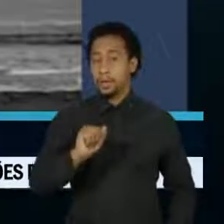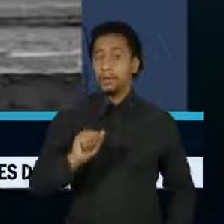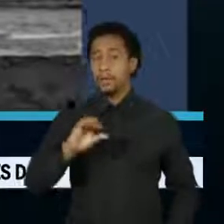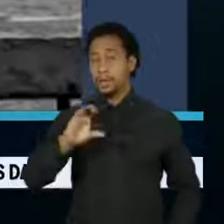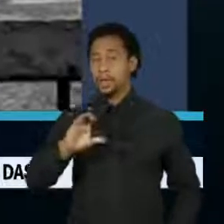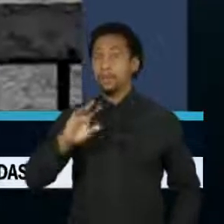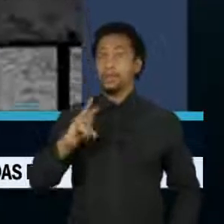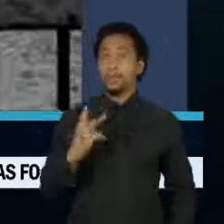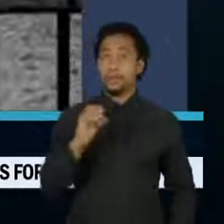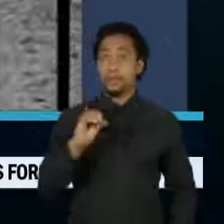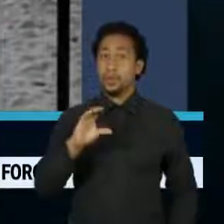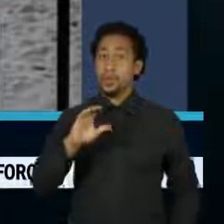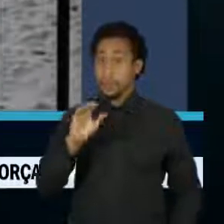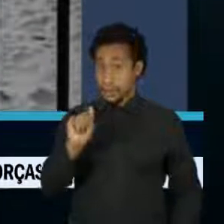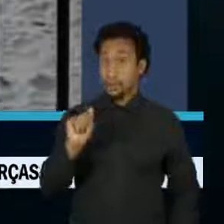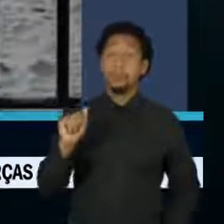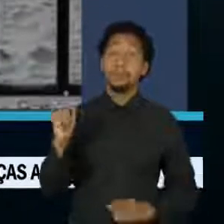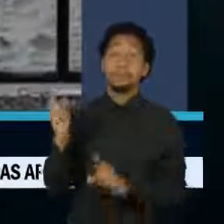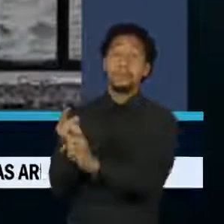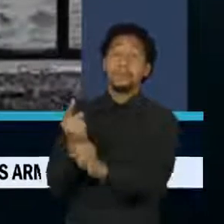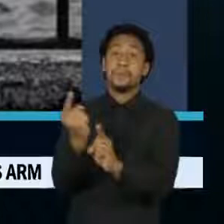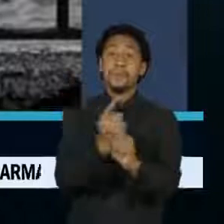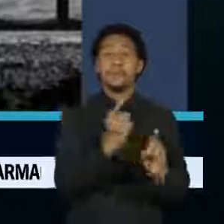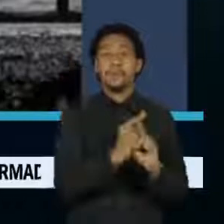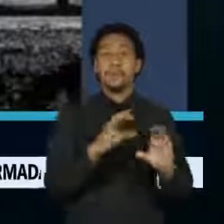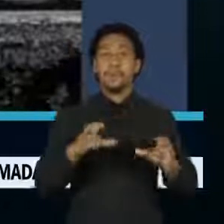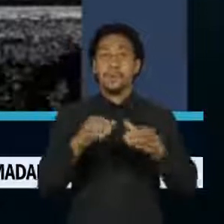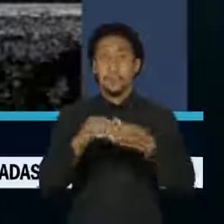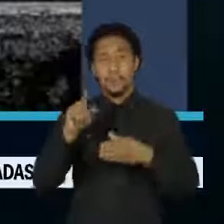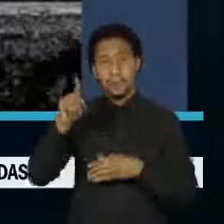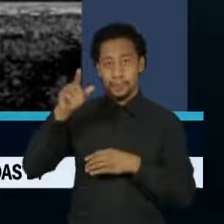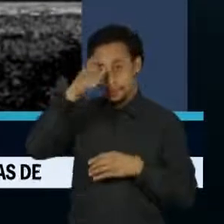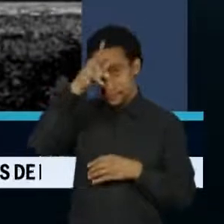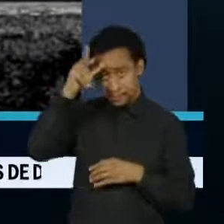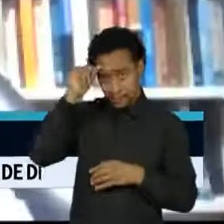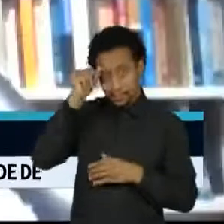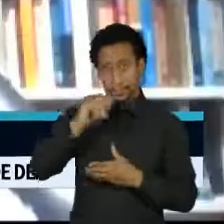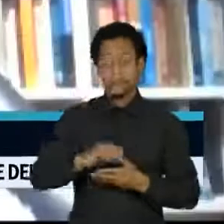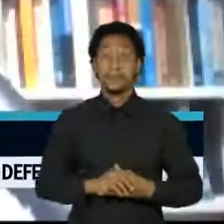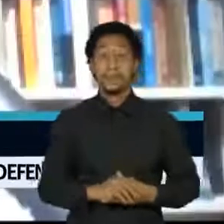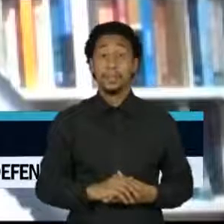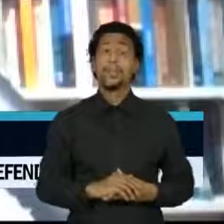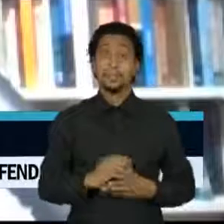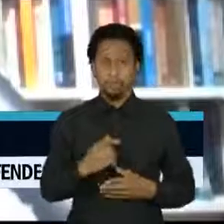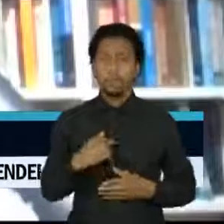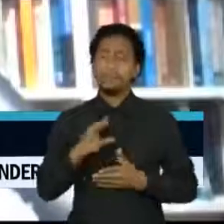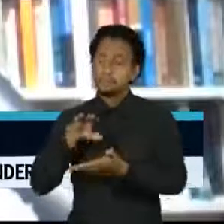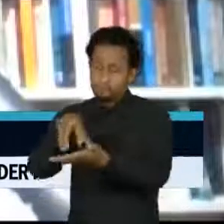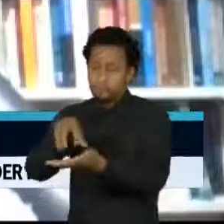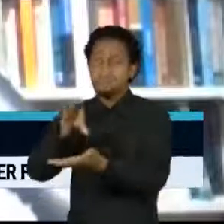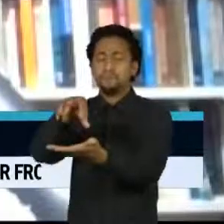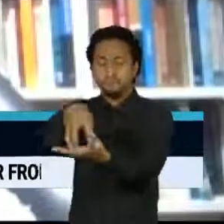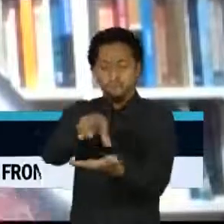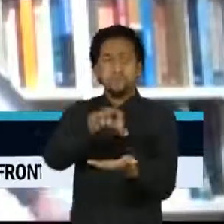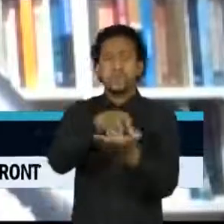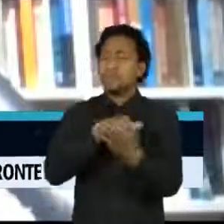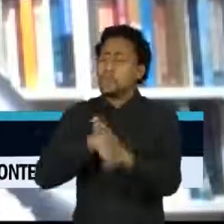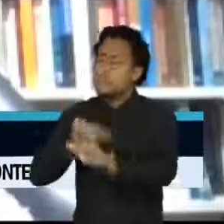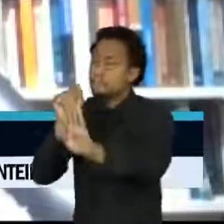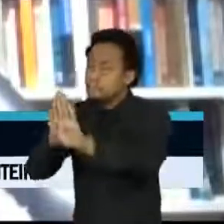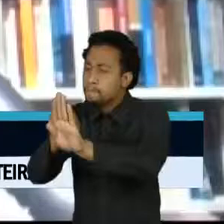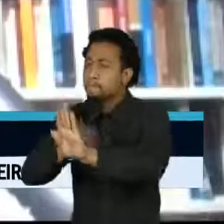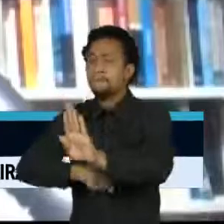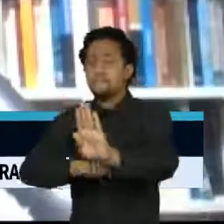ao mapeamento e apoio a lideranças inovadoras. A gente foi instituição por instituição, né, desde